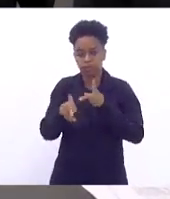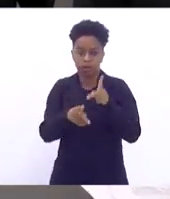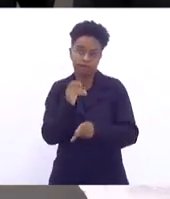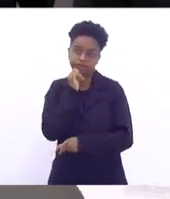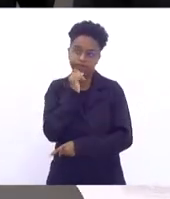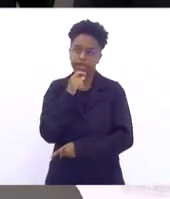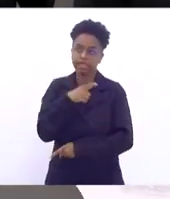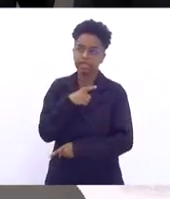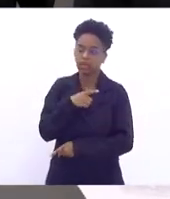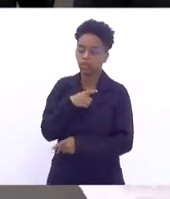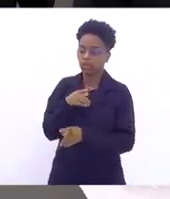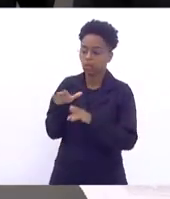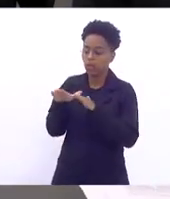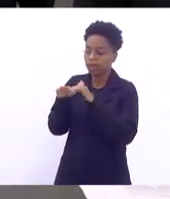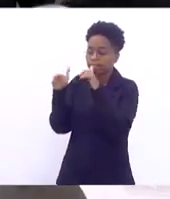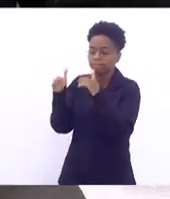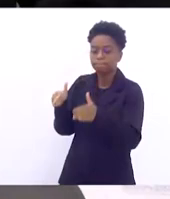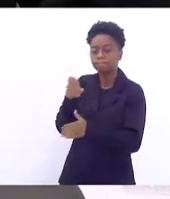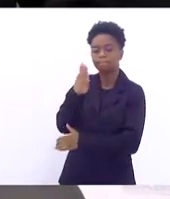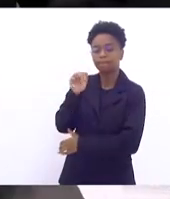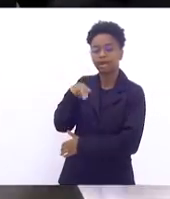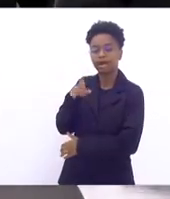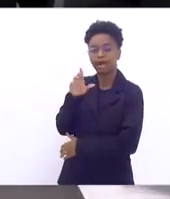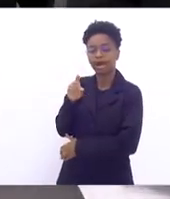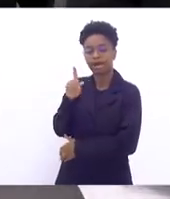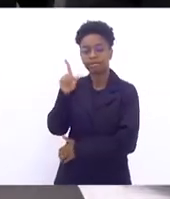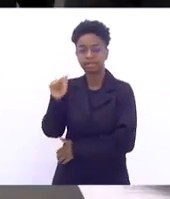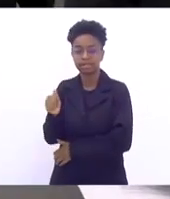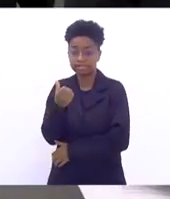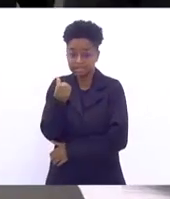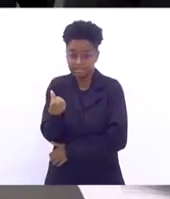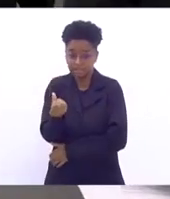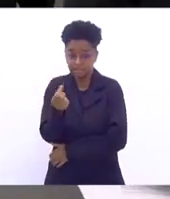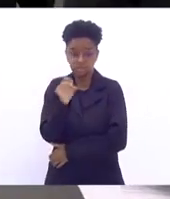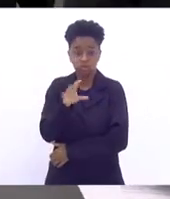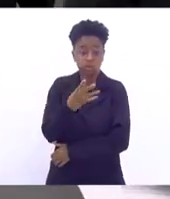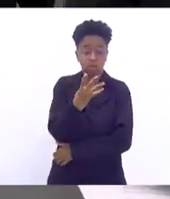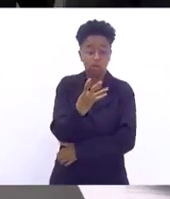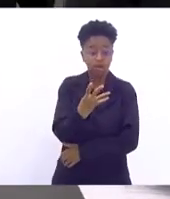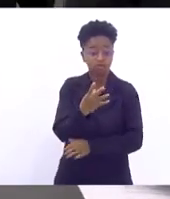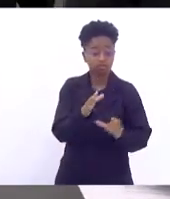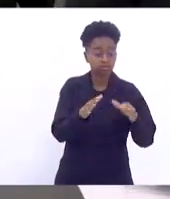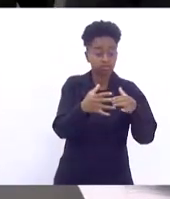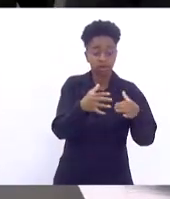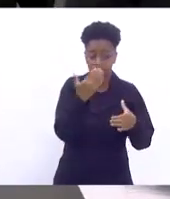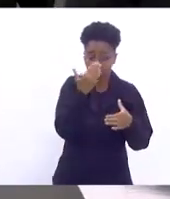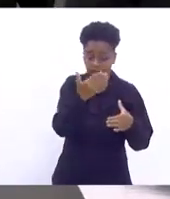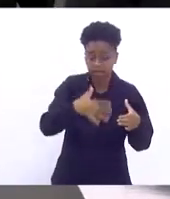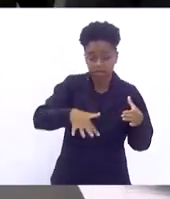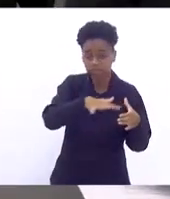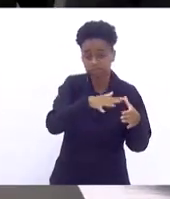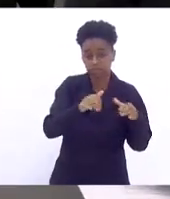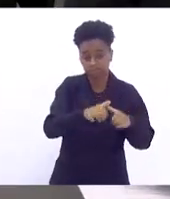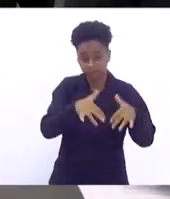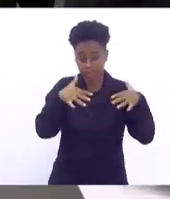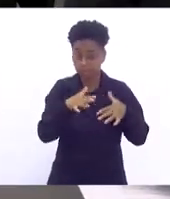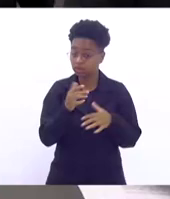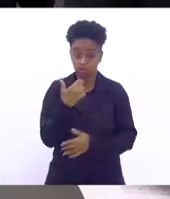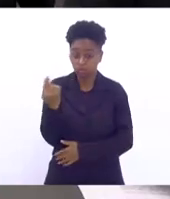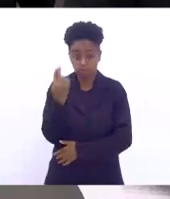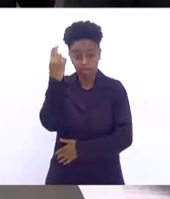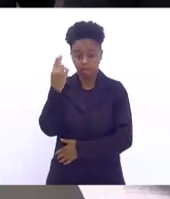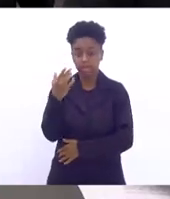seis só pode ter quatro frentes parlamentares não dá então Se isso tiver assegurado